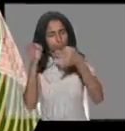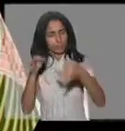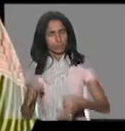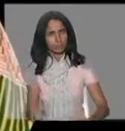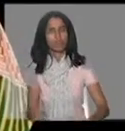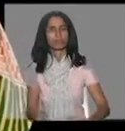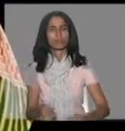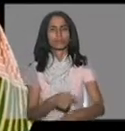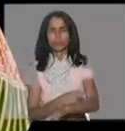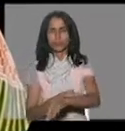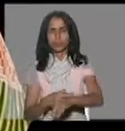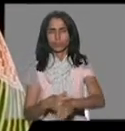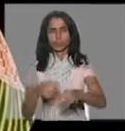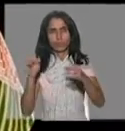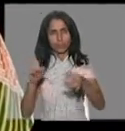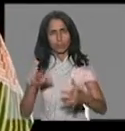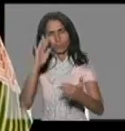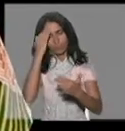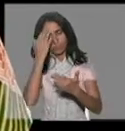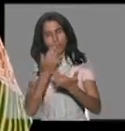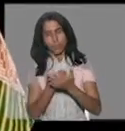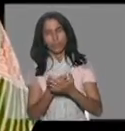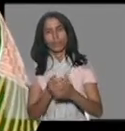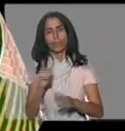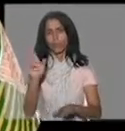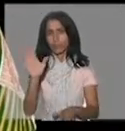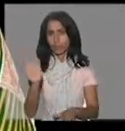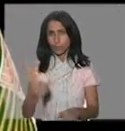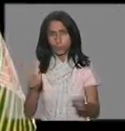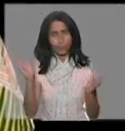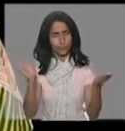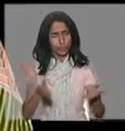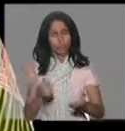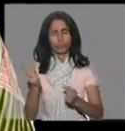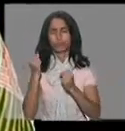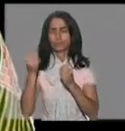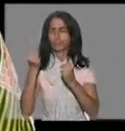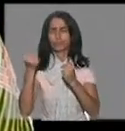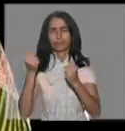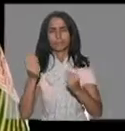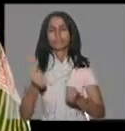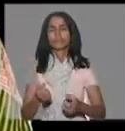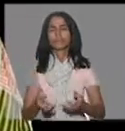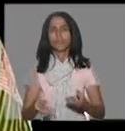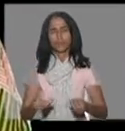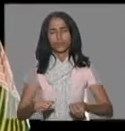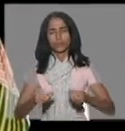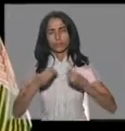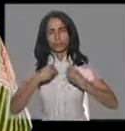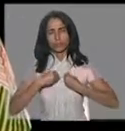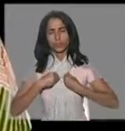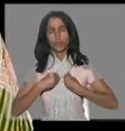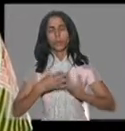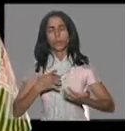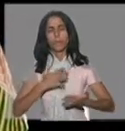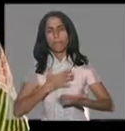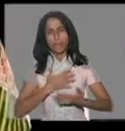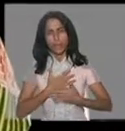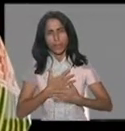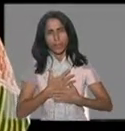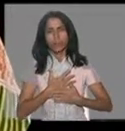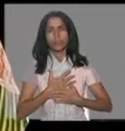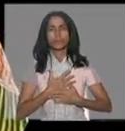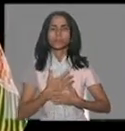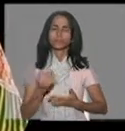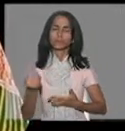e acredita simbolicamente já é empoderar senão você traz para si os símbolos que pra